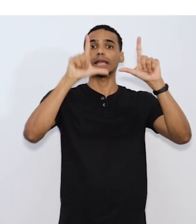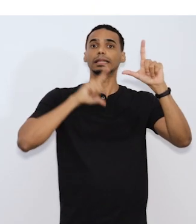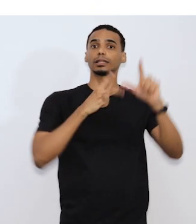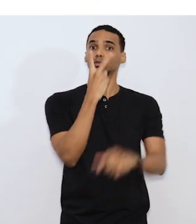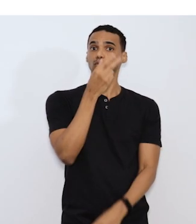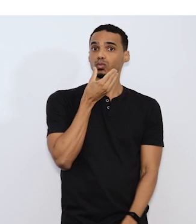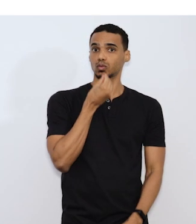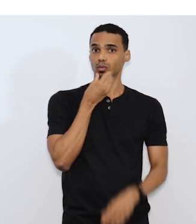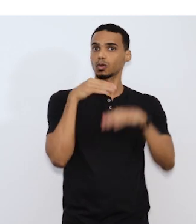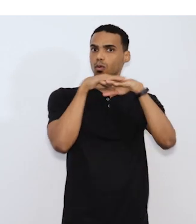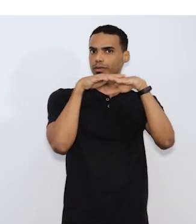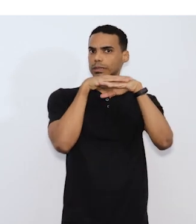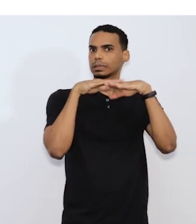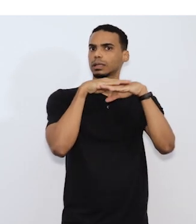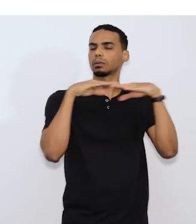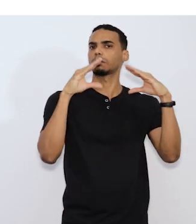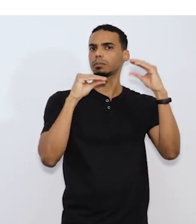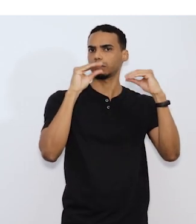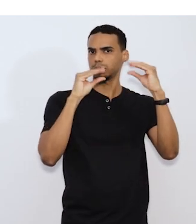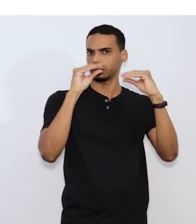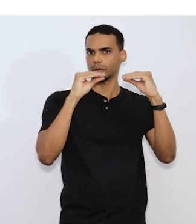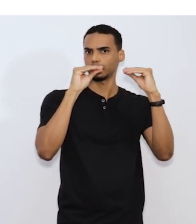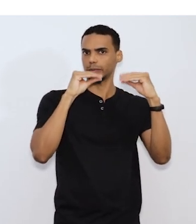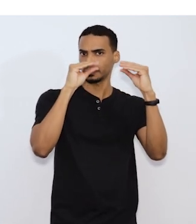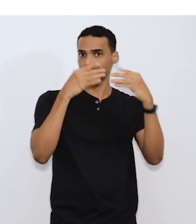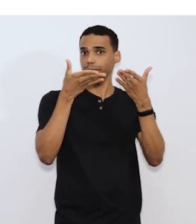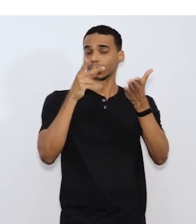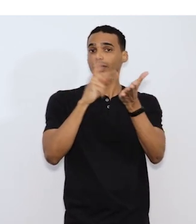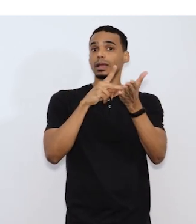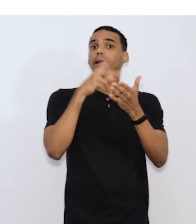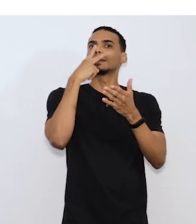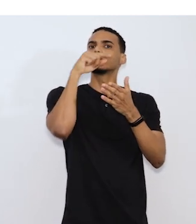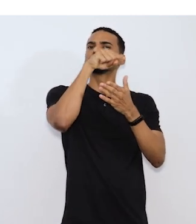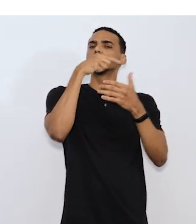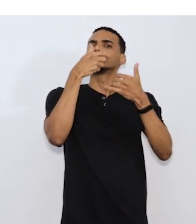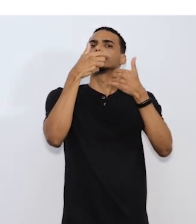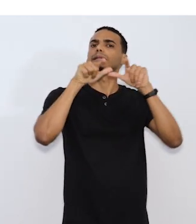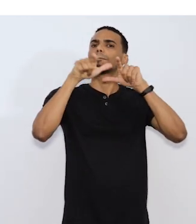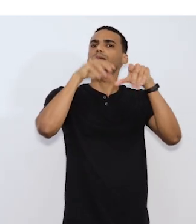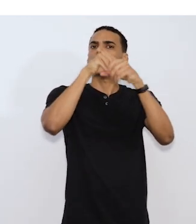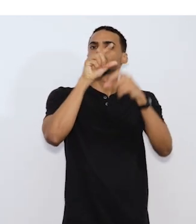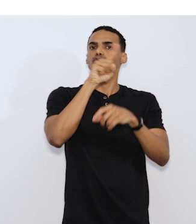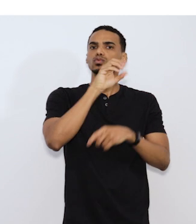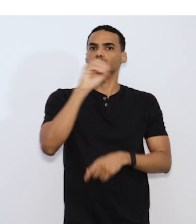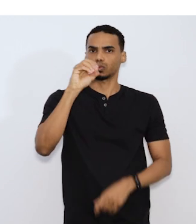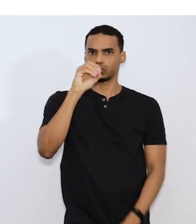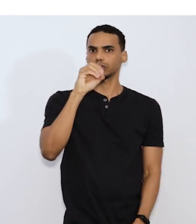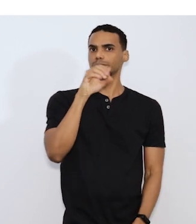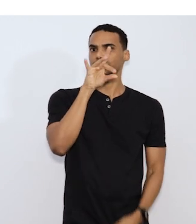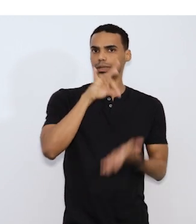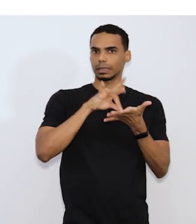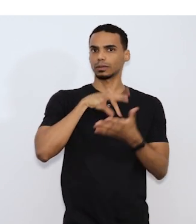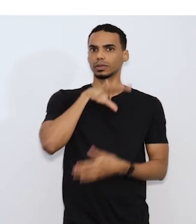homens conversando e eles trabalham, nos parece, em um zoológico, né? Em um parque, onde nós temos aqui